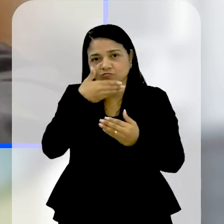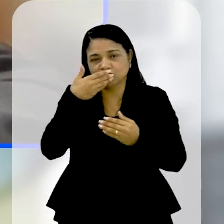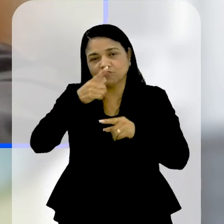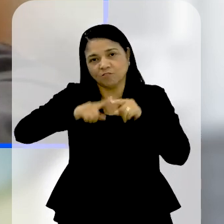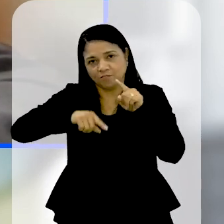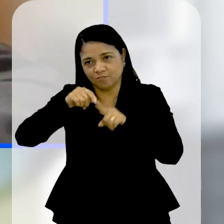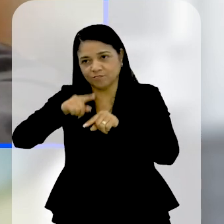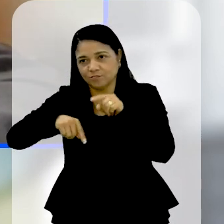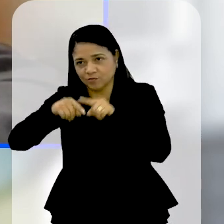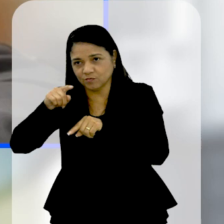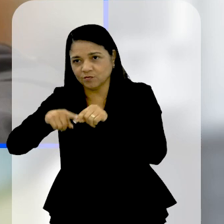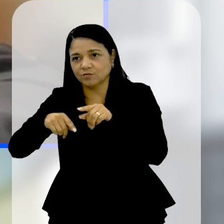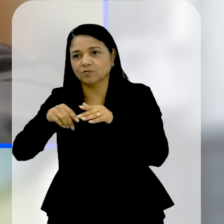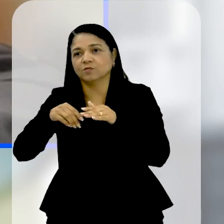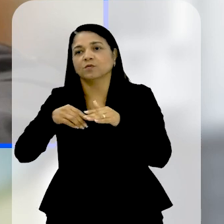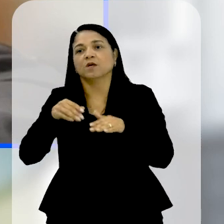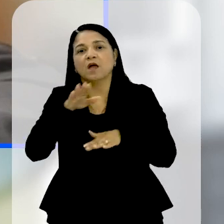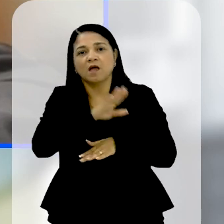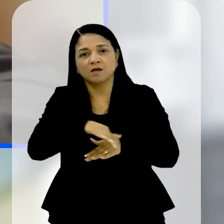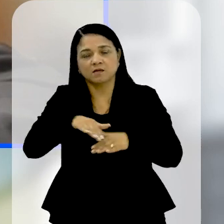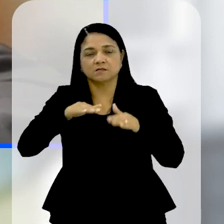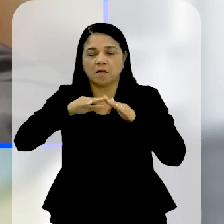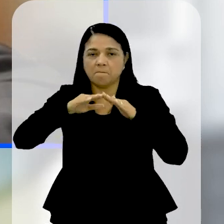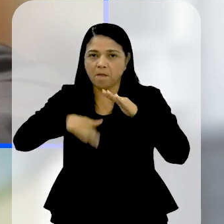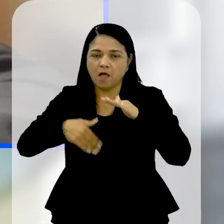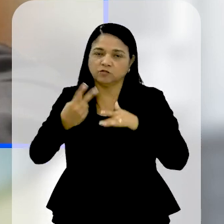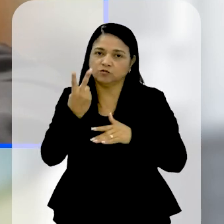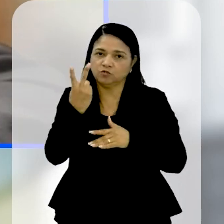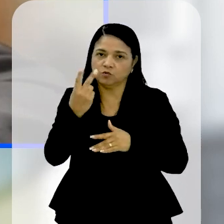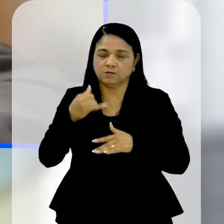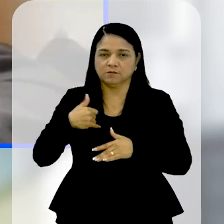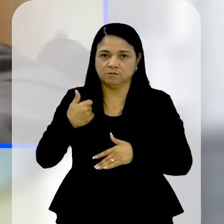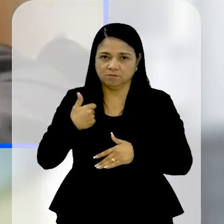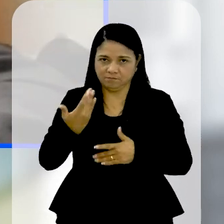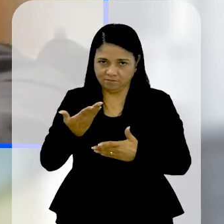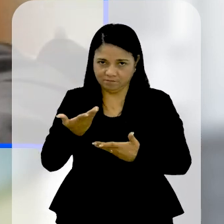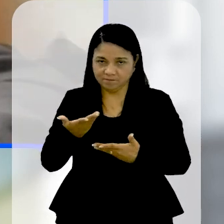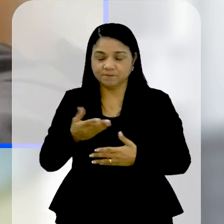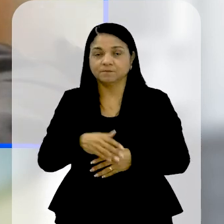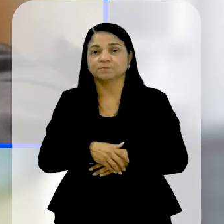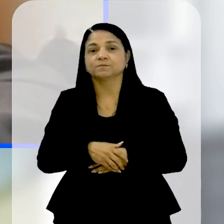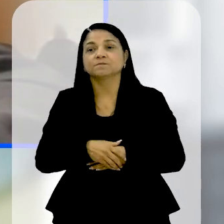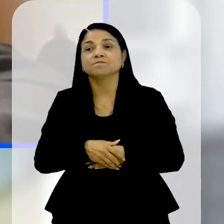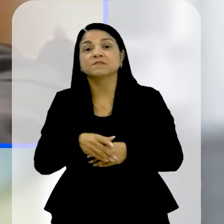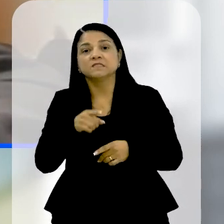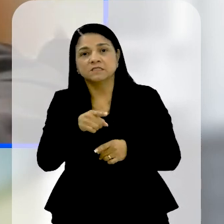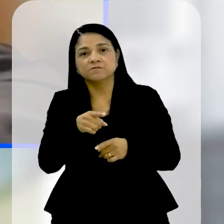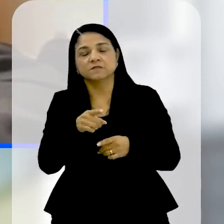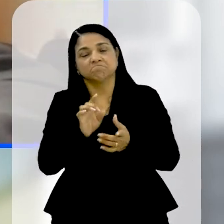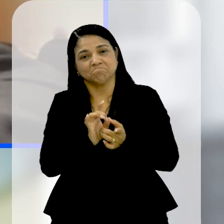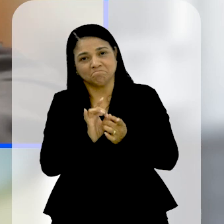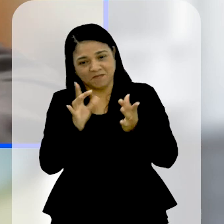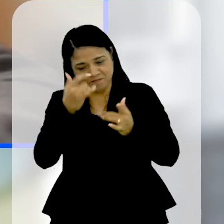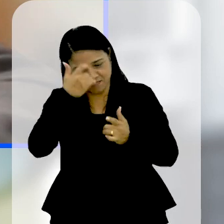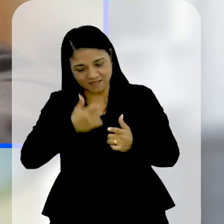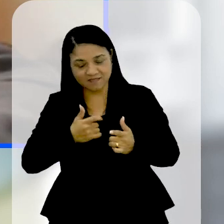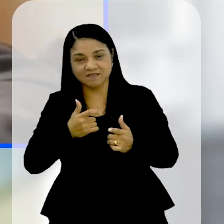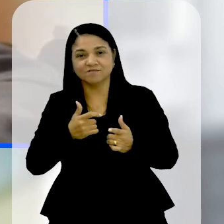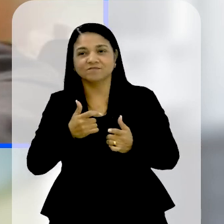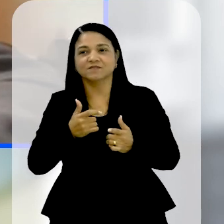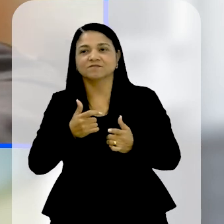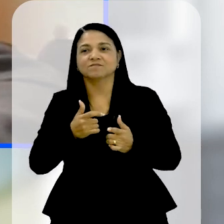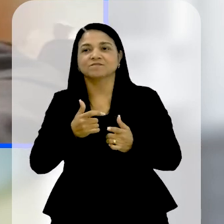em produtos que são voltados para crianças com menos de 2 anos de idade. E daí, se me permite, assim,